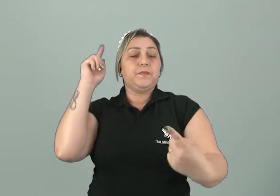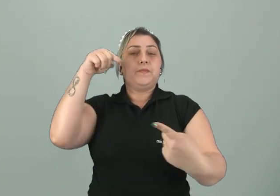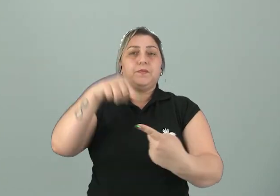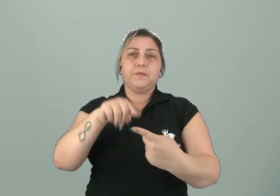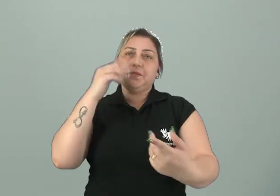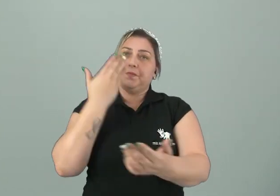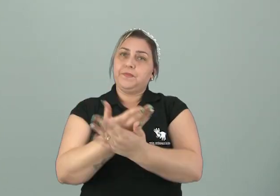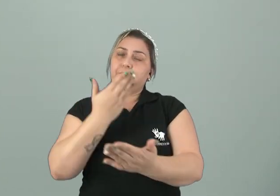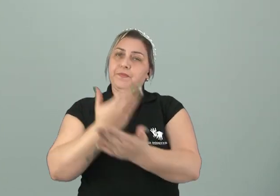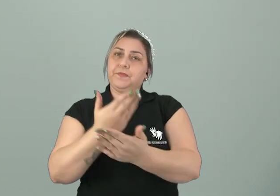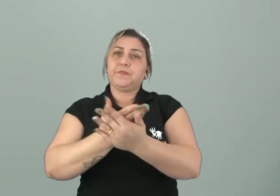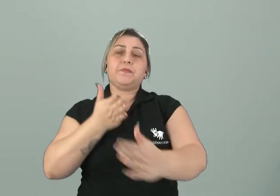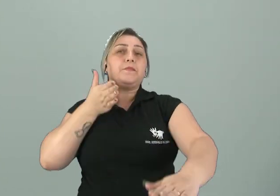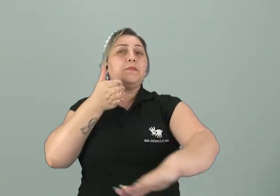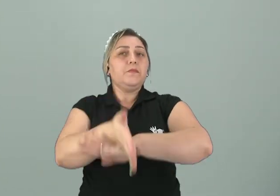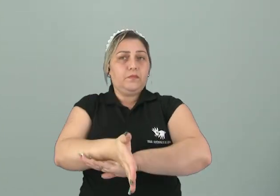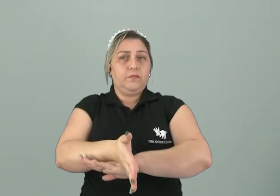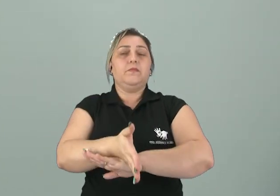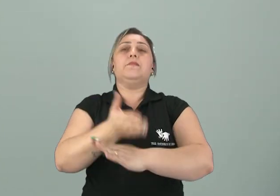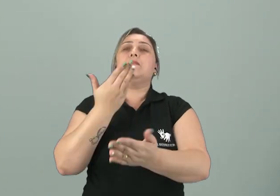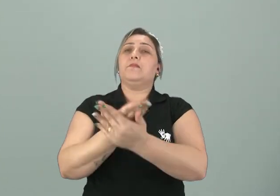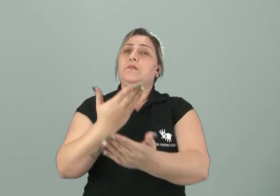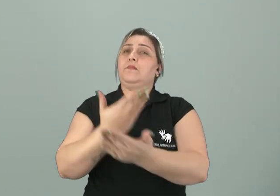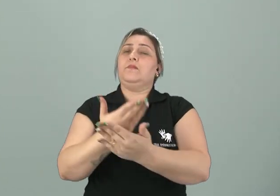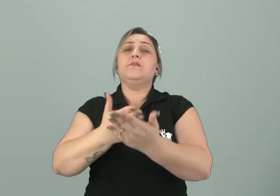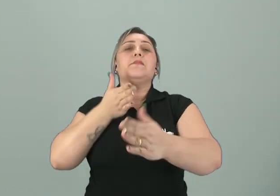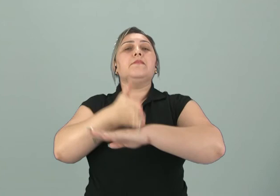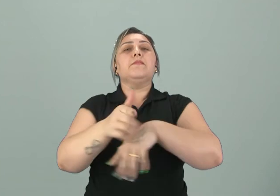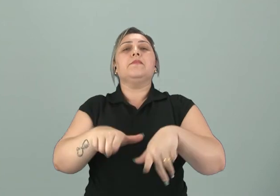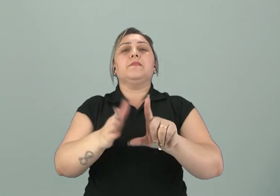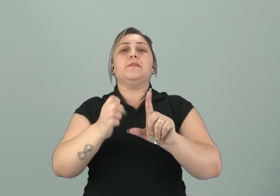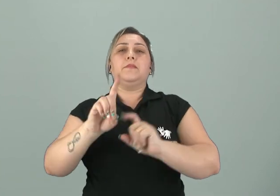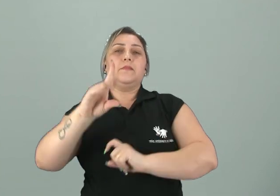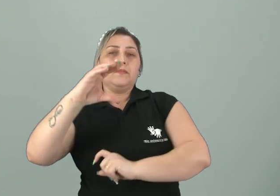ter acesso a essa aula na íntegra, acessem a plataforma